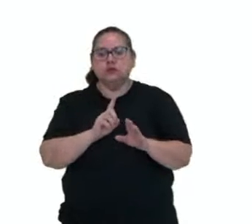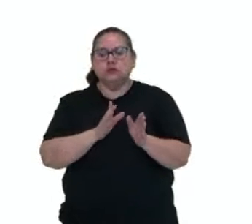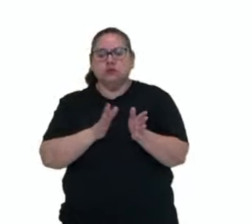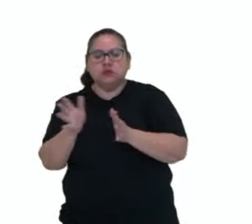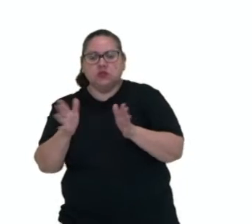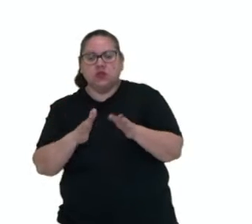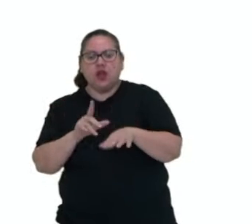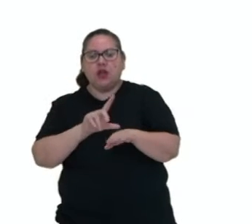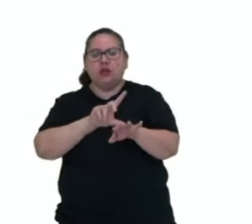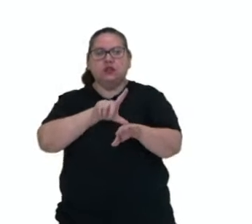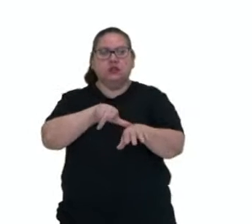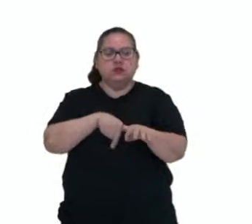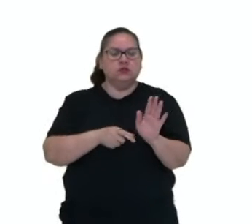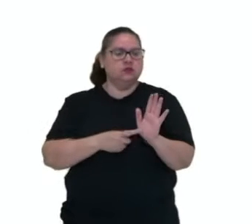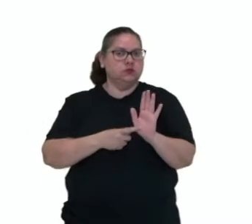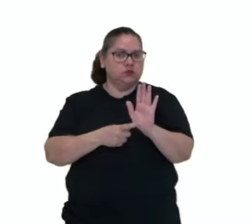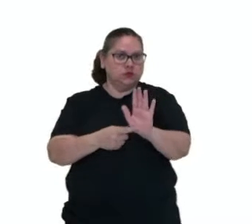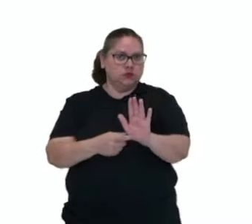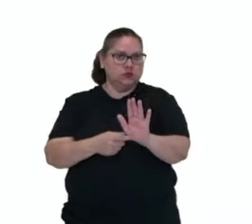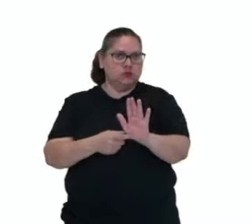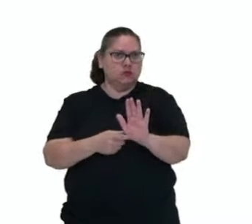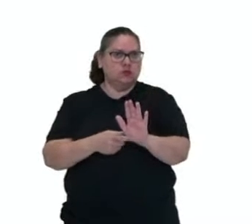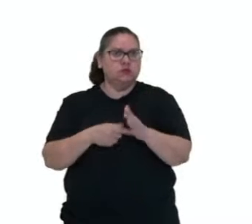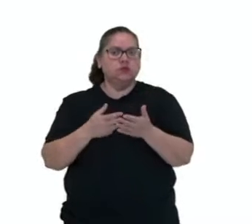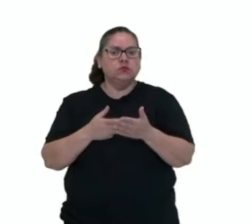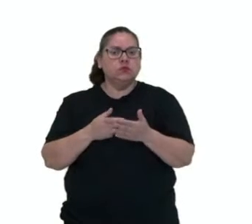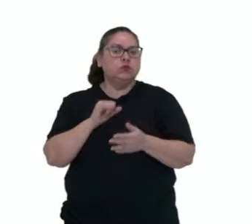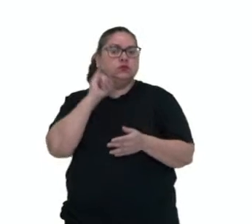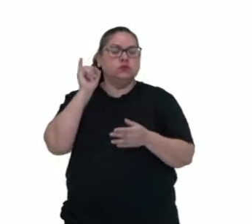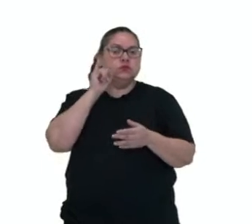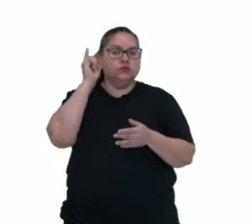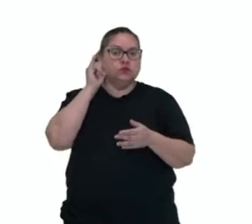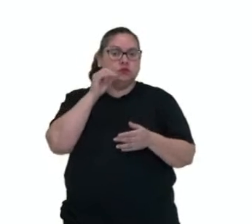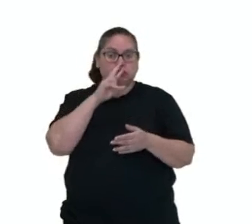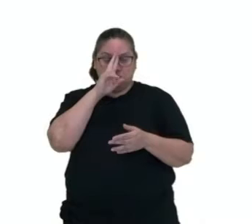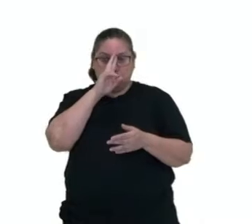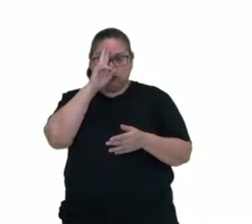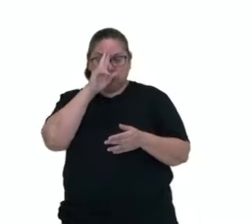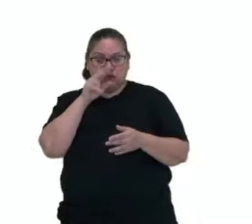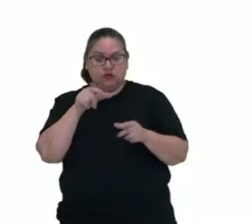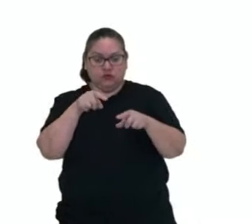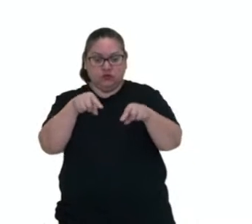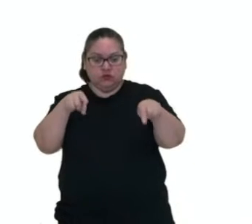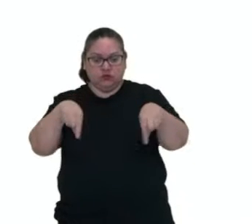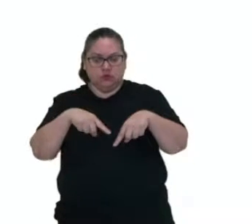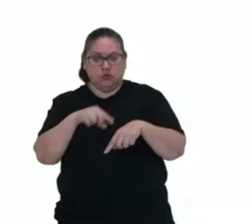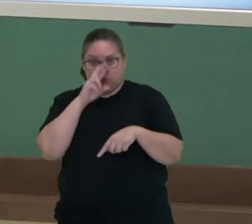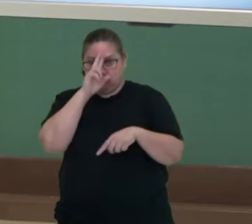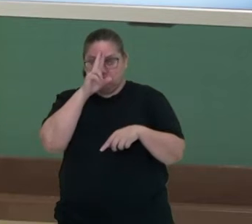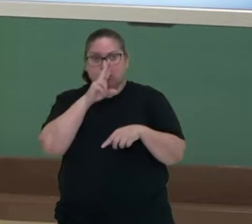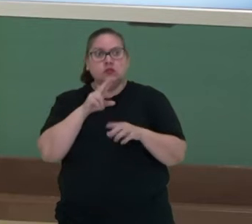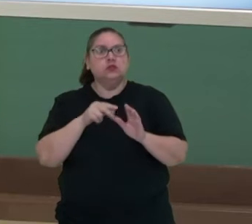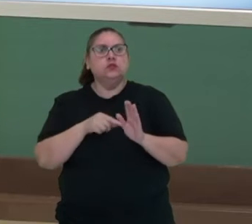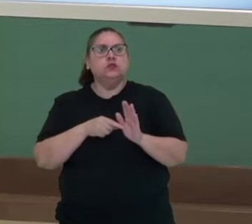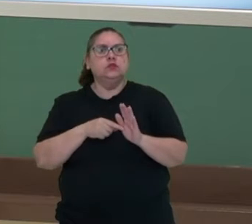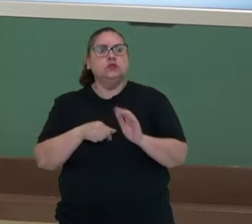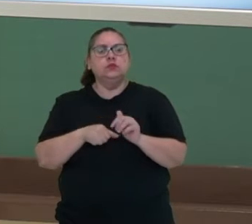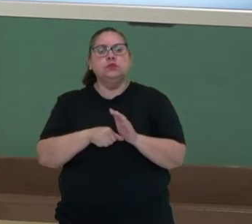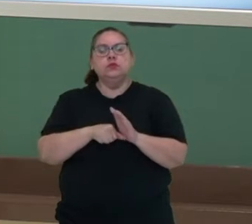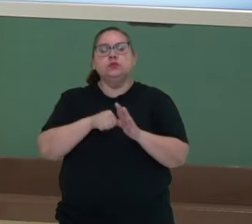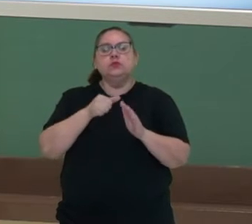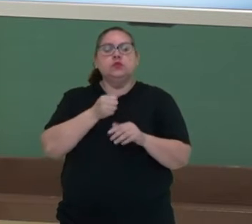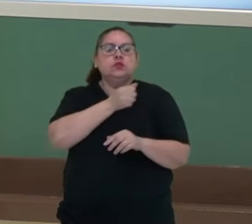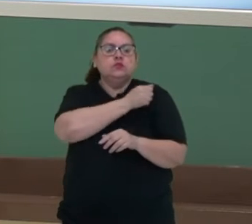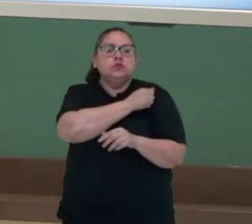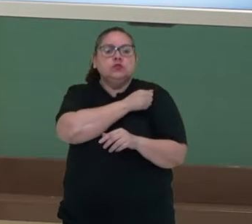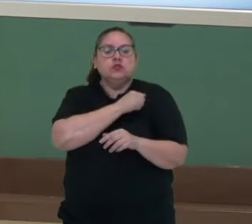implique atraso na apresentação. Olha que função importante do chefe de turma, né? O chefe deverá ser o primeiro